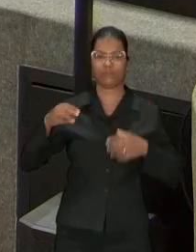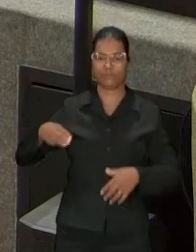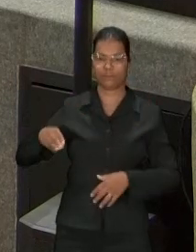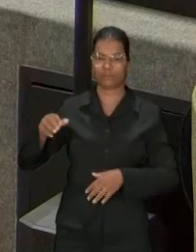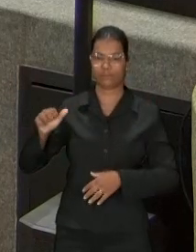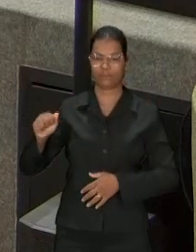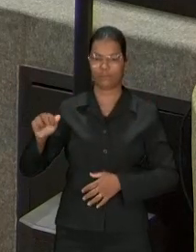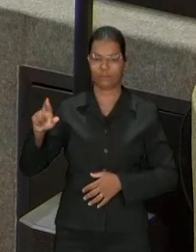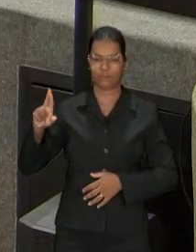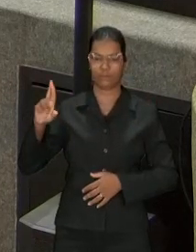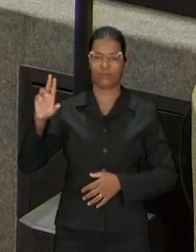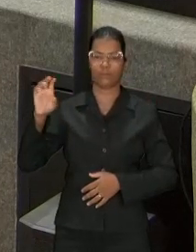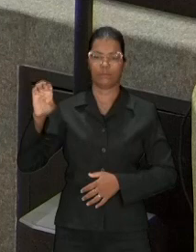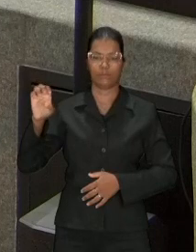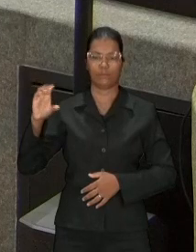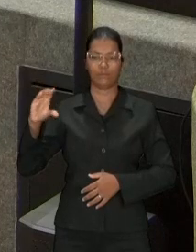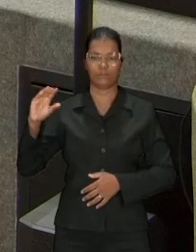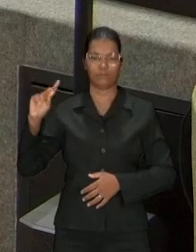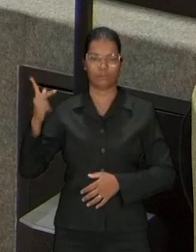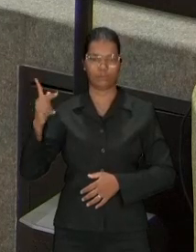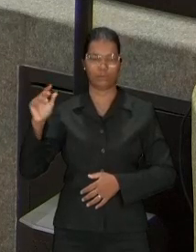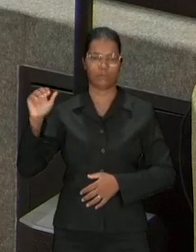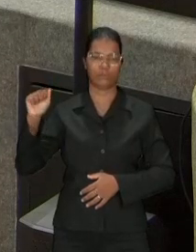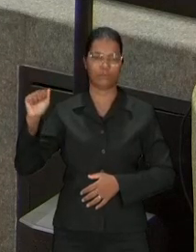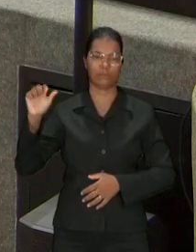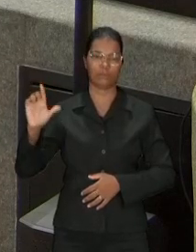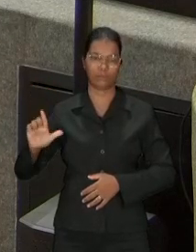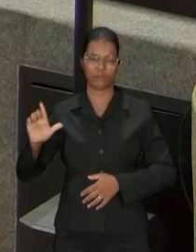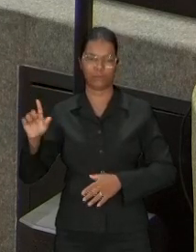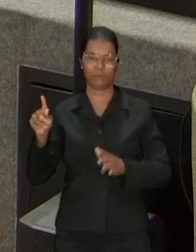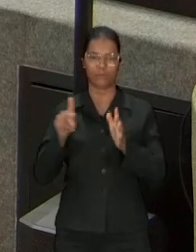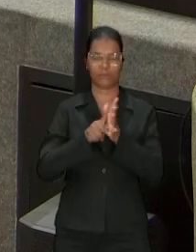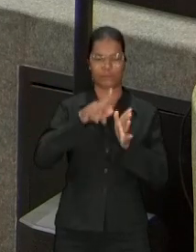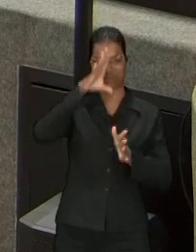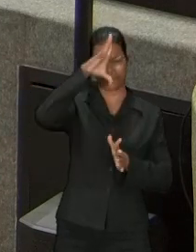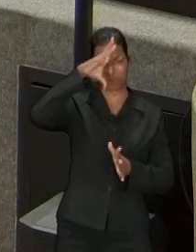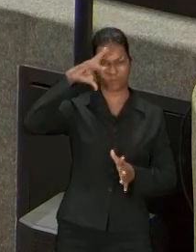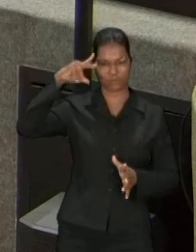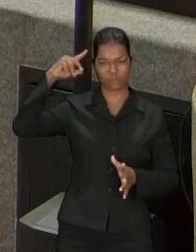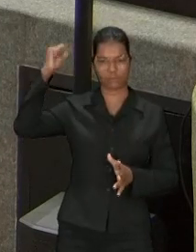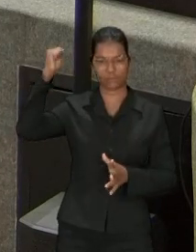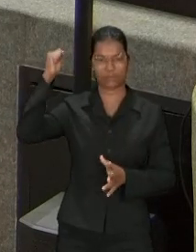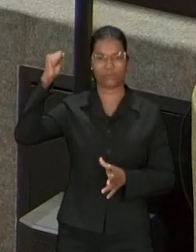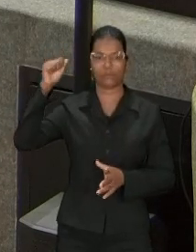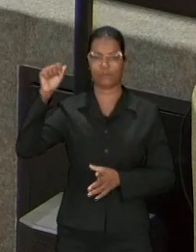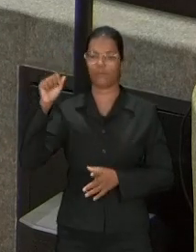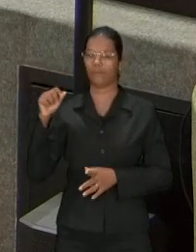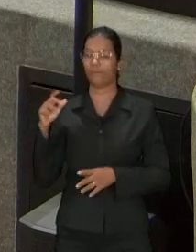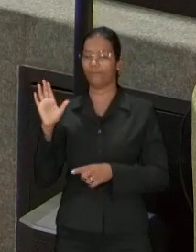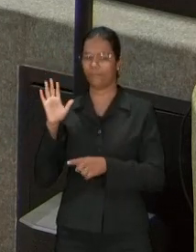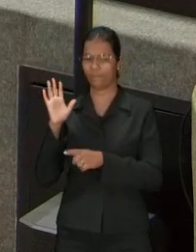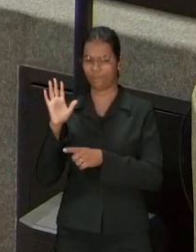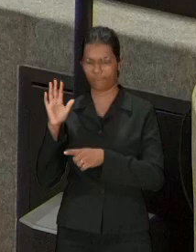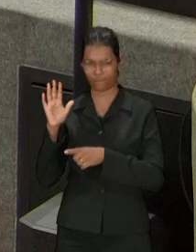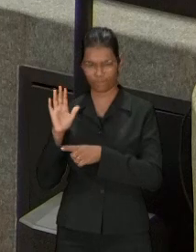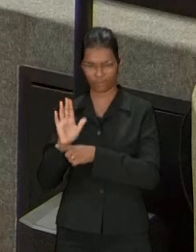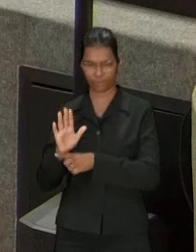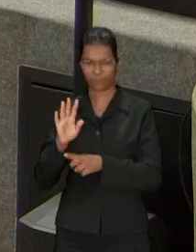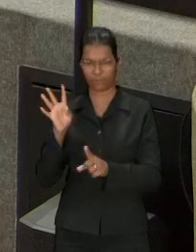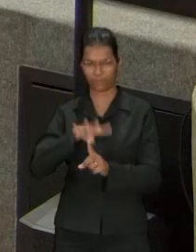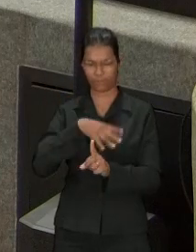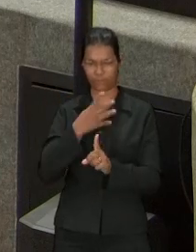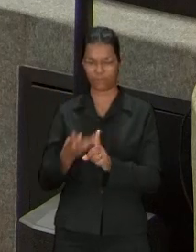Legislativo do Estado de Mato Grosso, destinada a agraciar personalidades brasileiras ou estrangeiras,